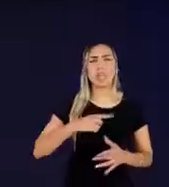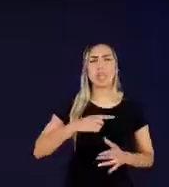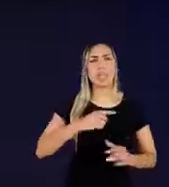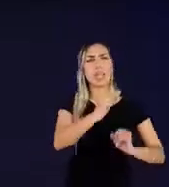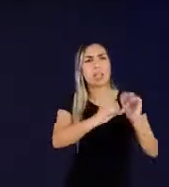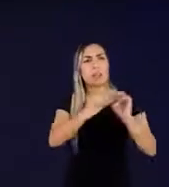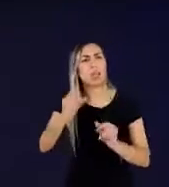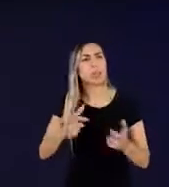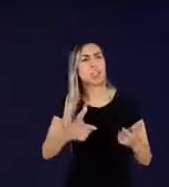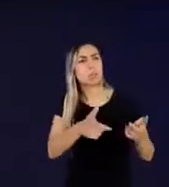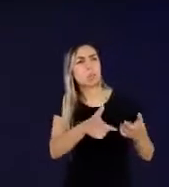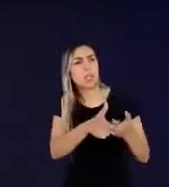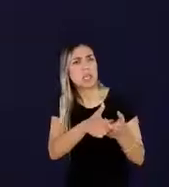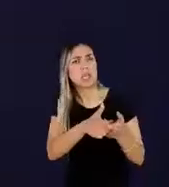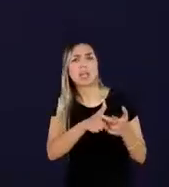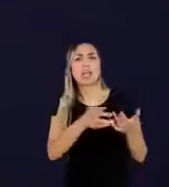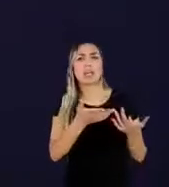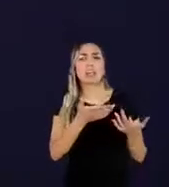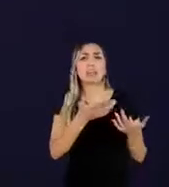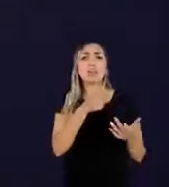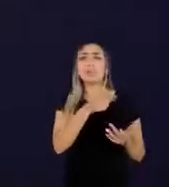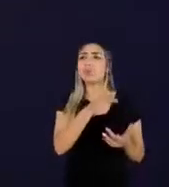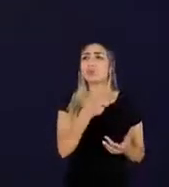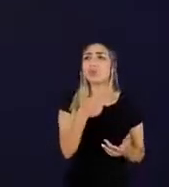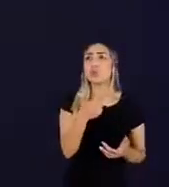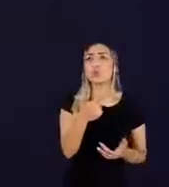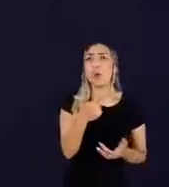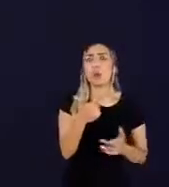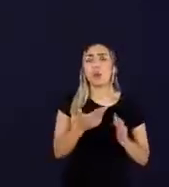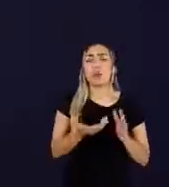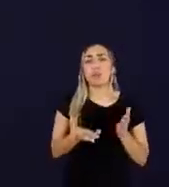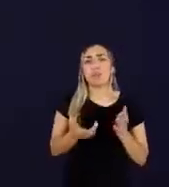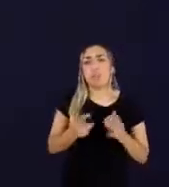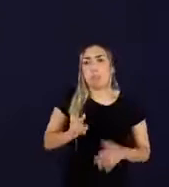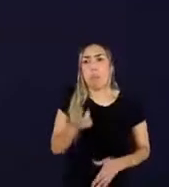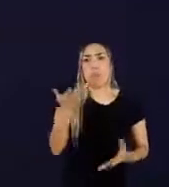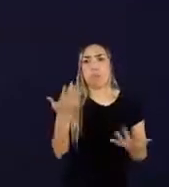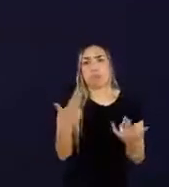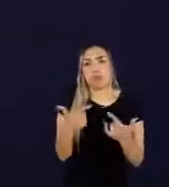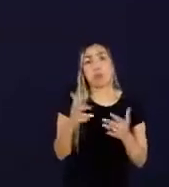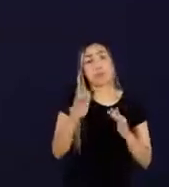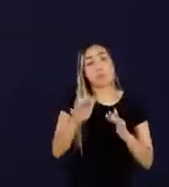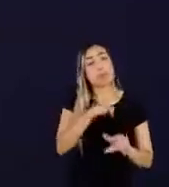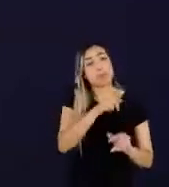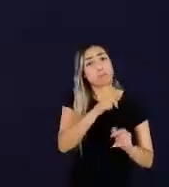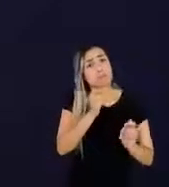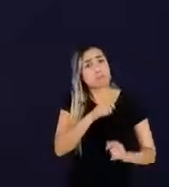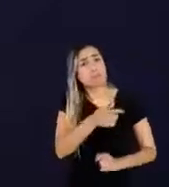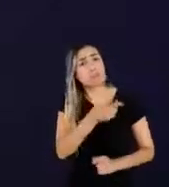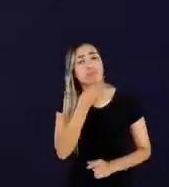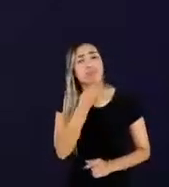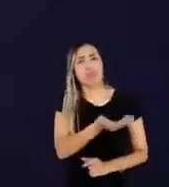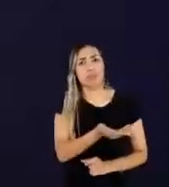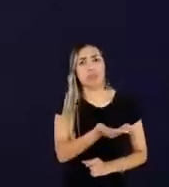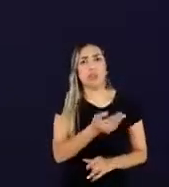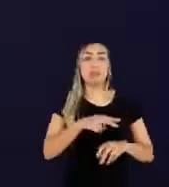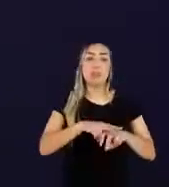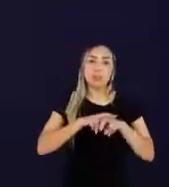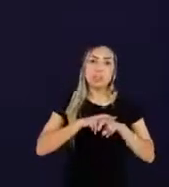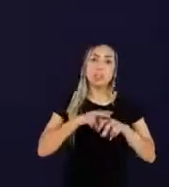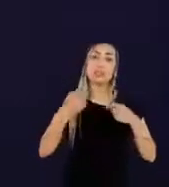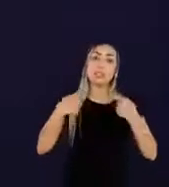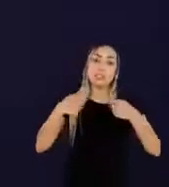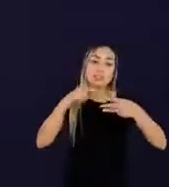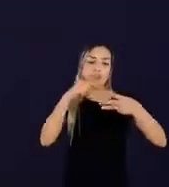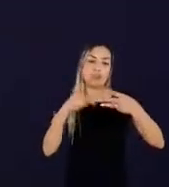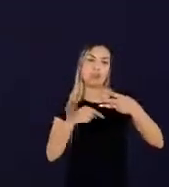indústria que consome bem menos que isso, que poderia migrar para o mercado livre. Nós defendemos essa migração com três palavras. Ela tem que ser contínua, aquilo